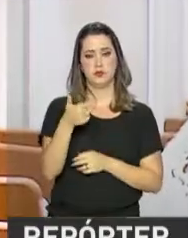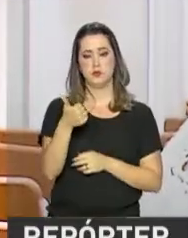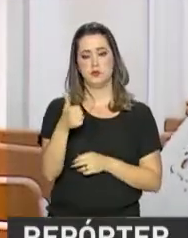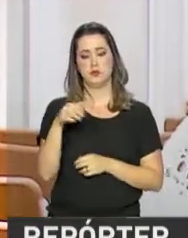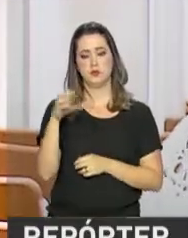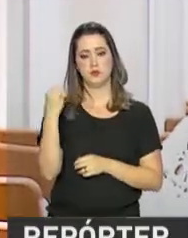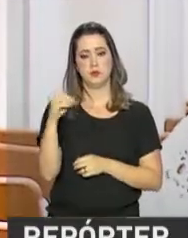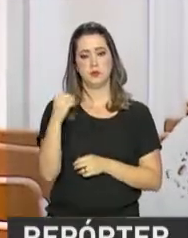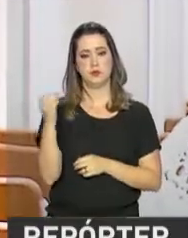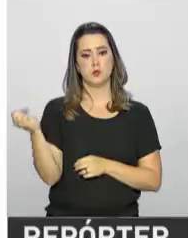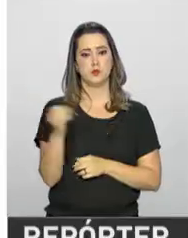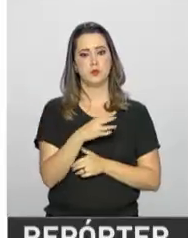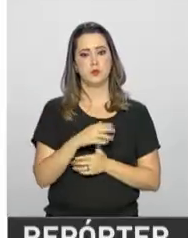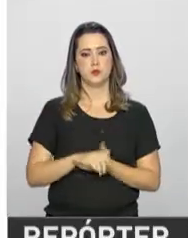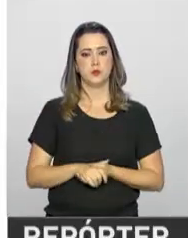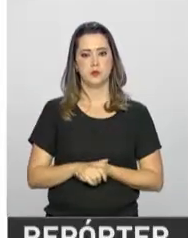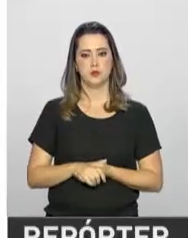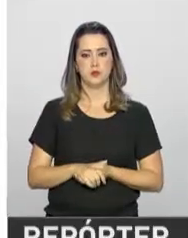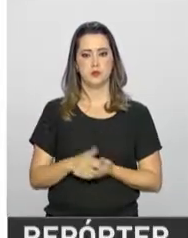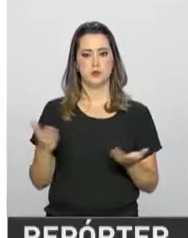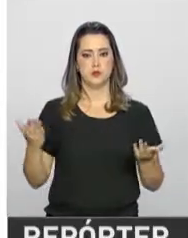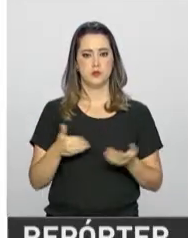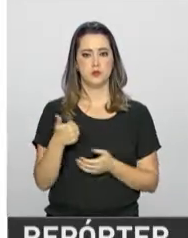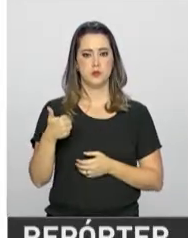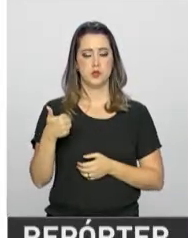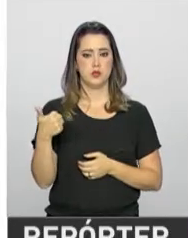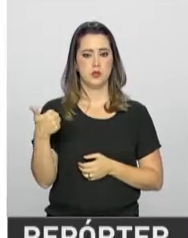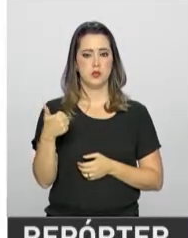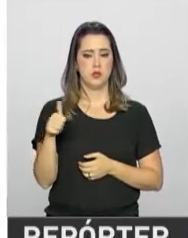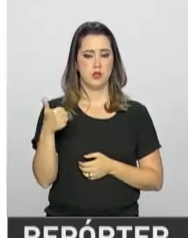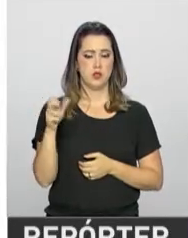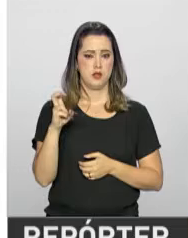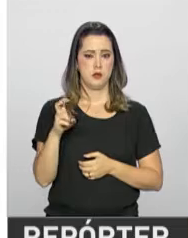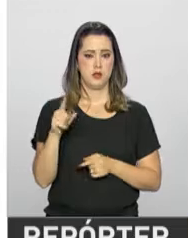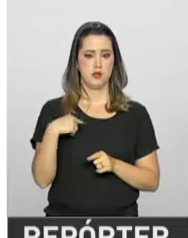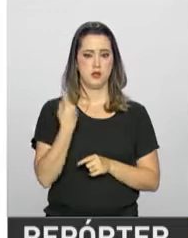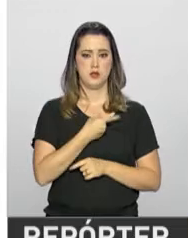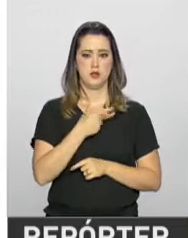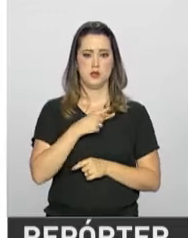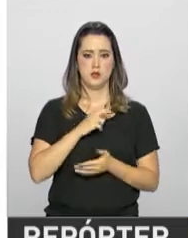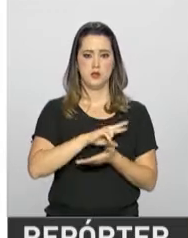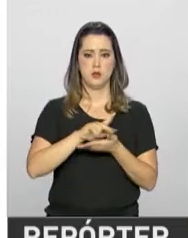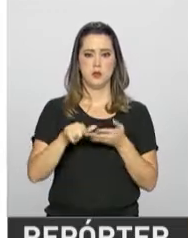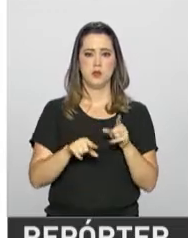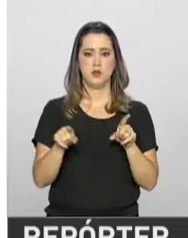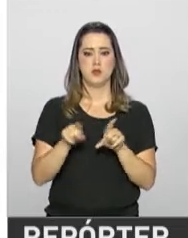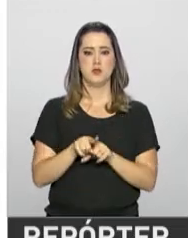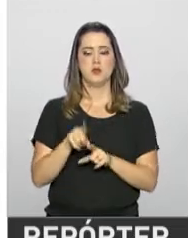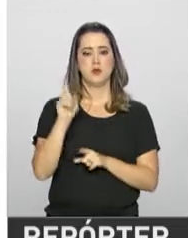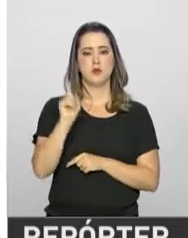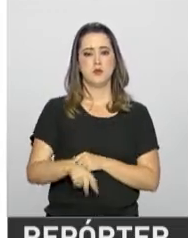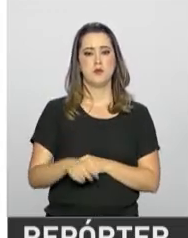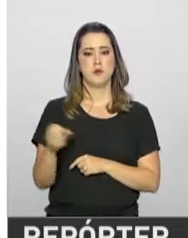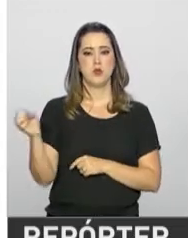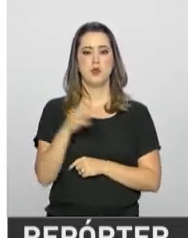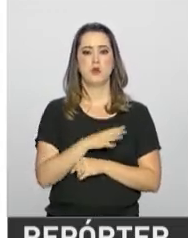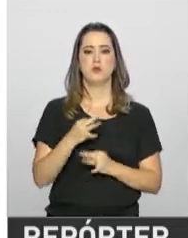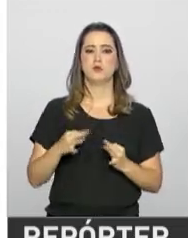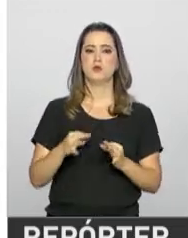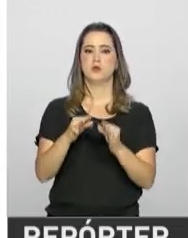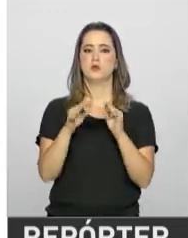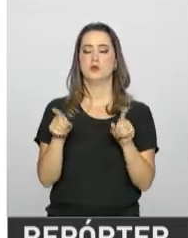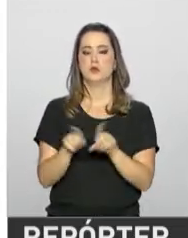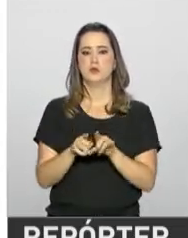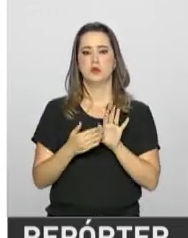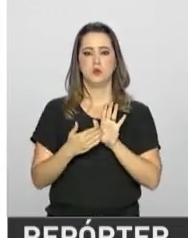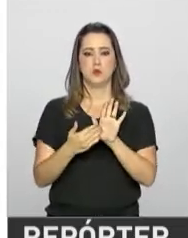e traz novidades e agora a sua 15ª edição nós temos uma série de inovações que vão ser